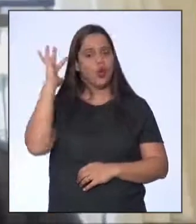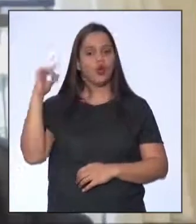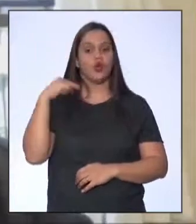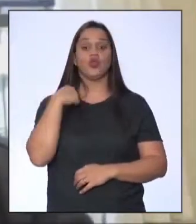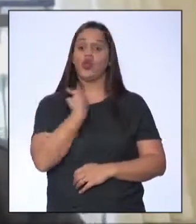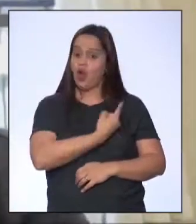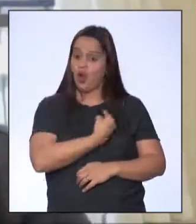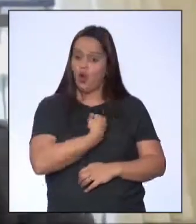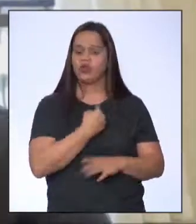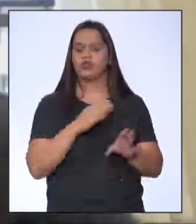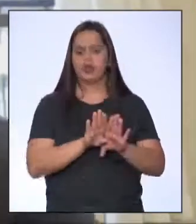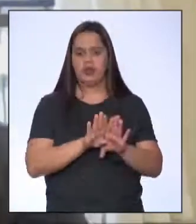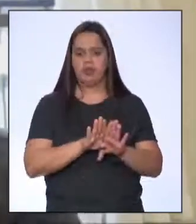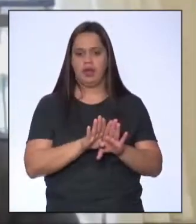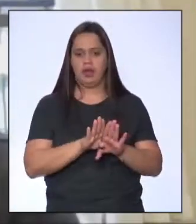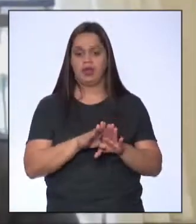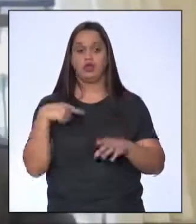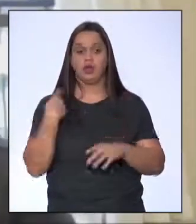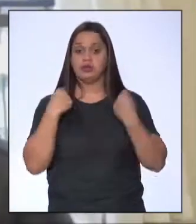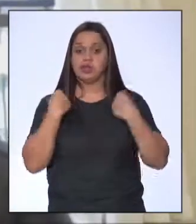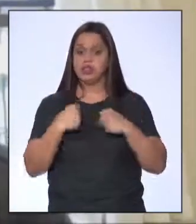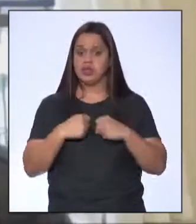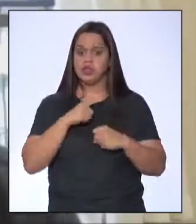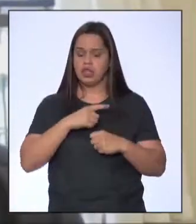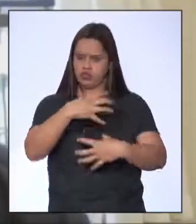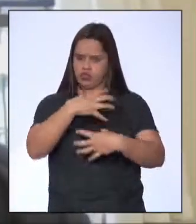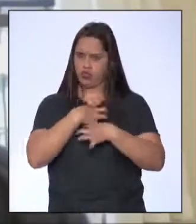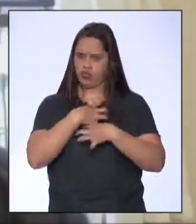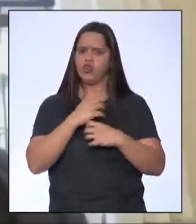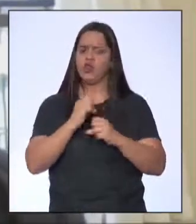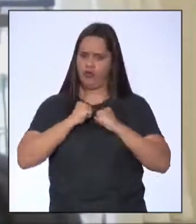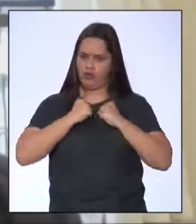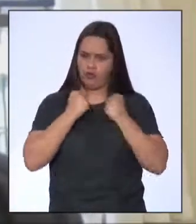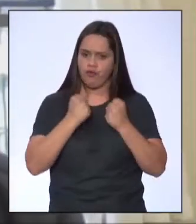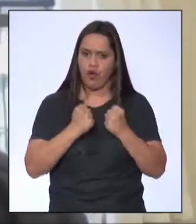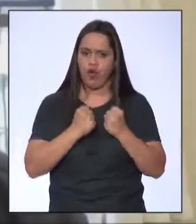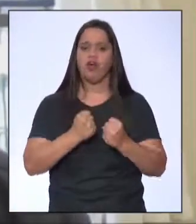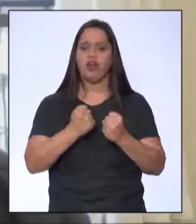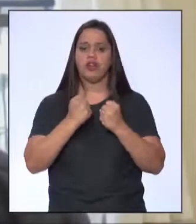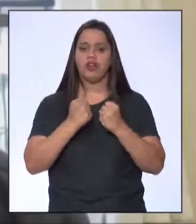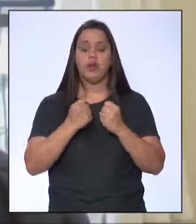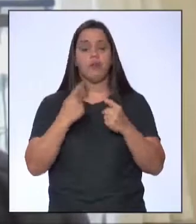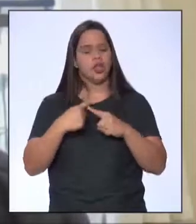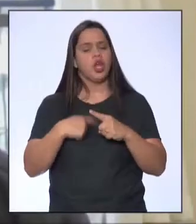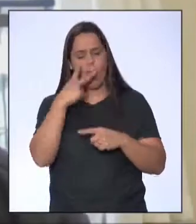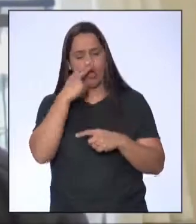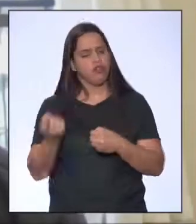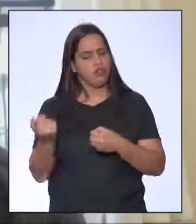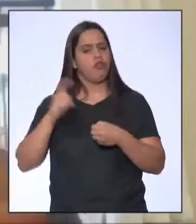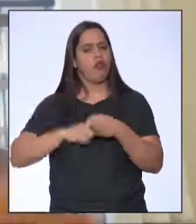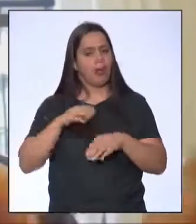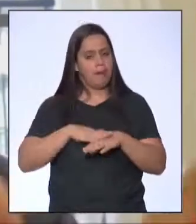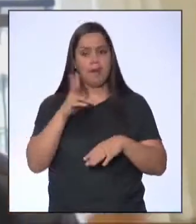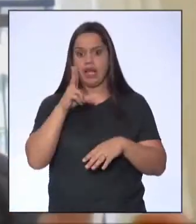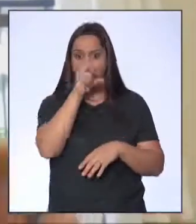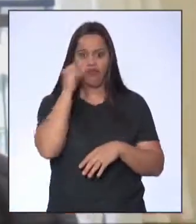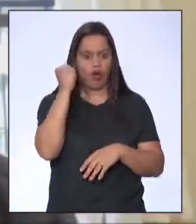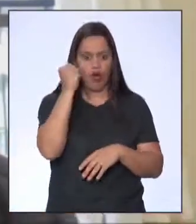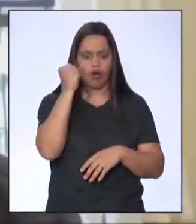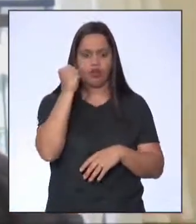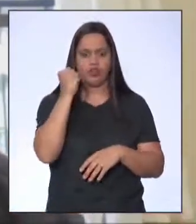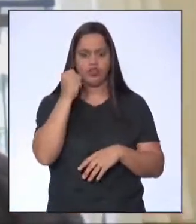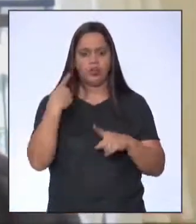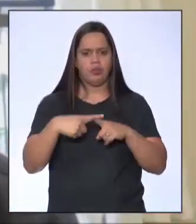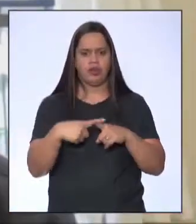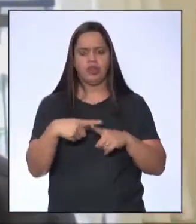Então, assim, nós temos que estar fortes. Eu acho que nós vamos voltar mais fortes, sim, com essa loucura. Esse